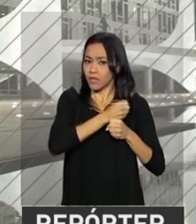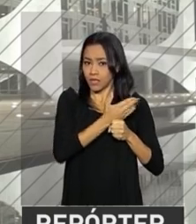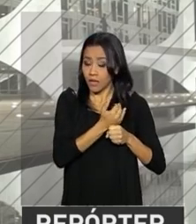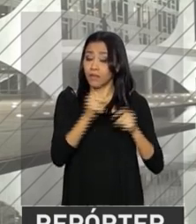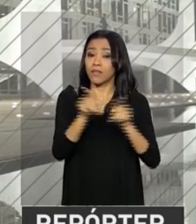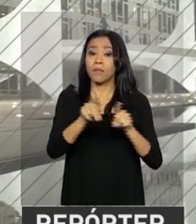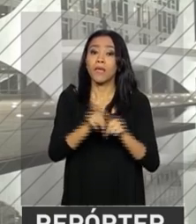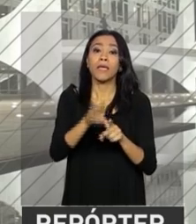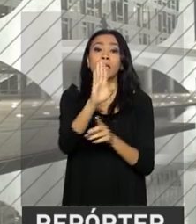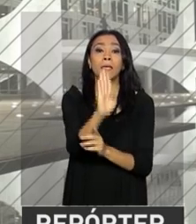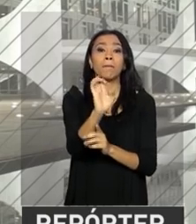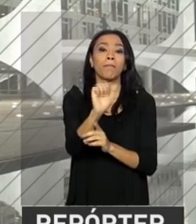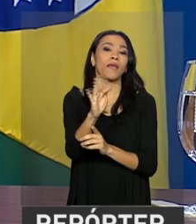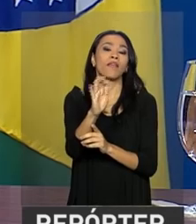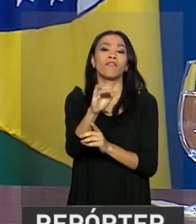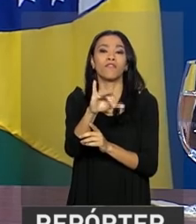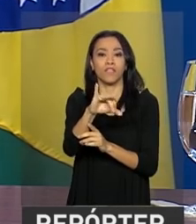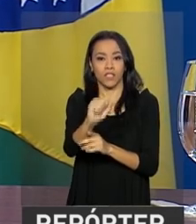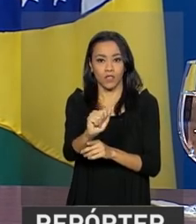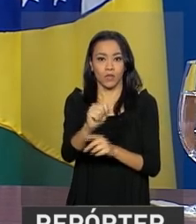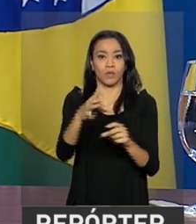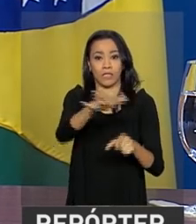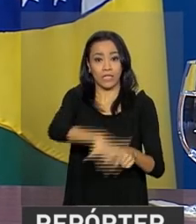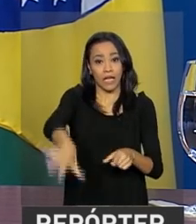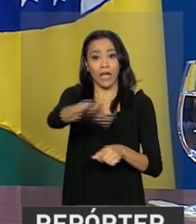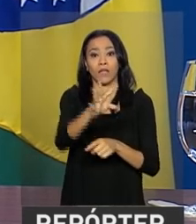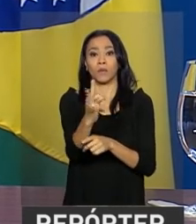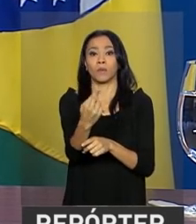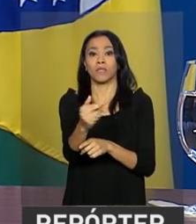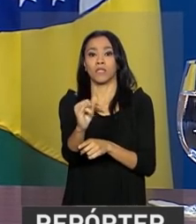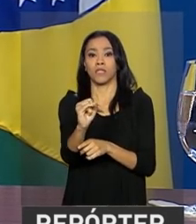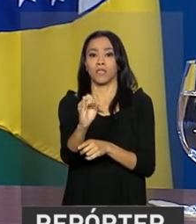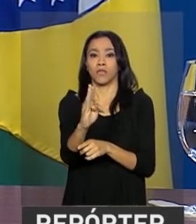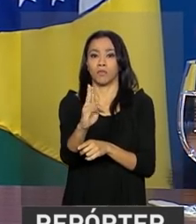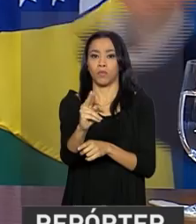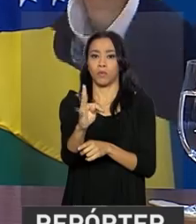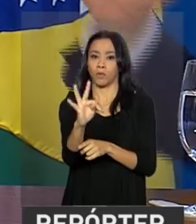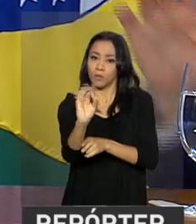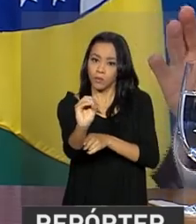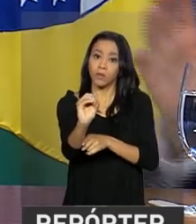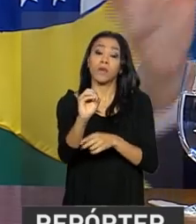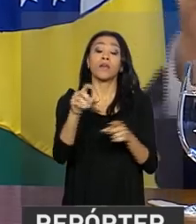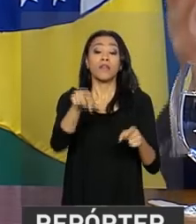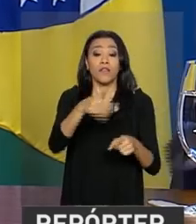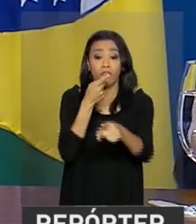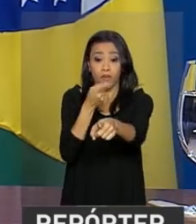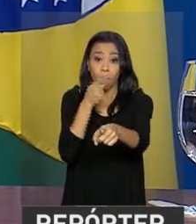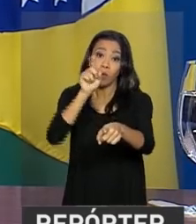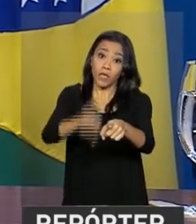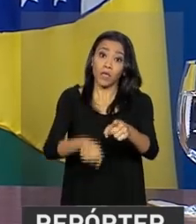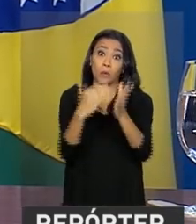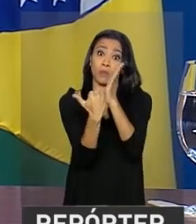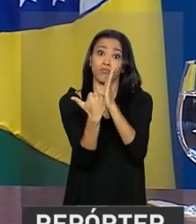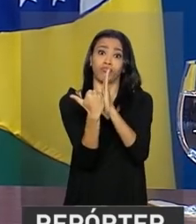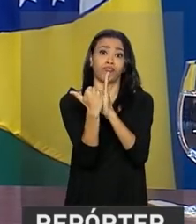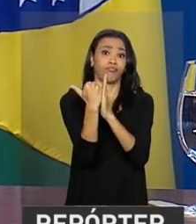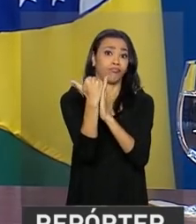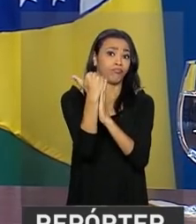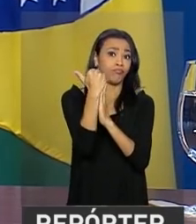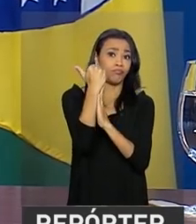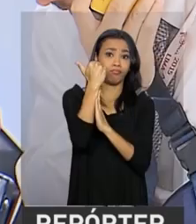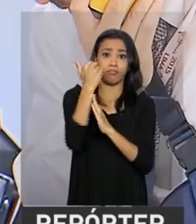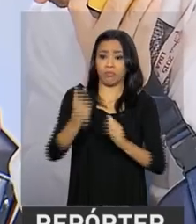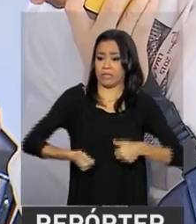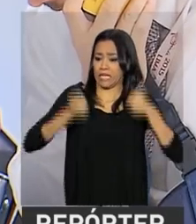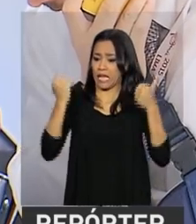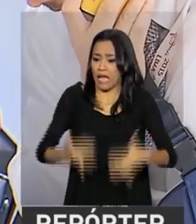também benefícios tributários. O ministro Henrique Meirelles acredita que o crescimento das despesas no Brasil se tornou insustentável,